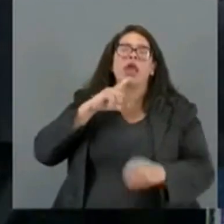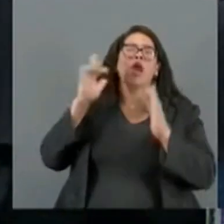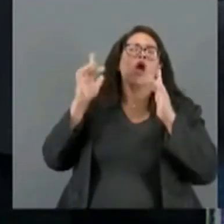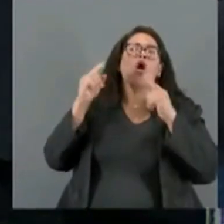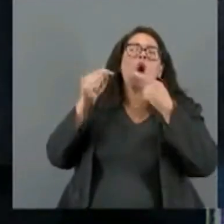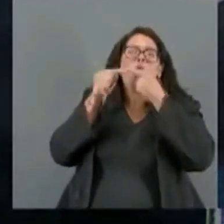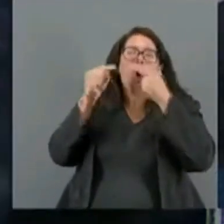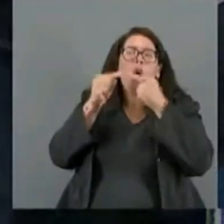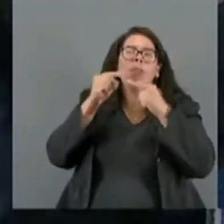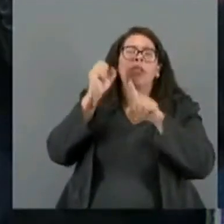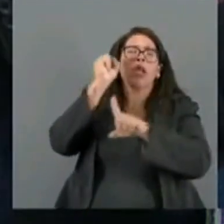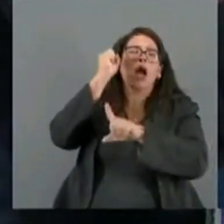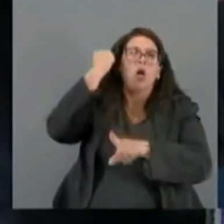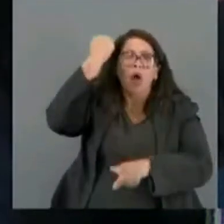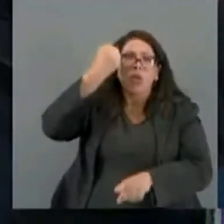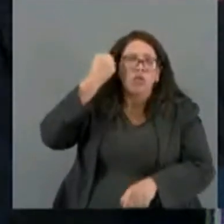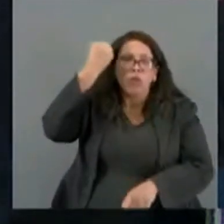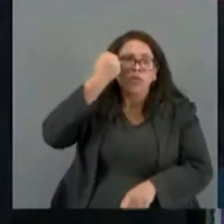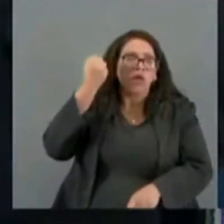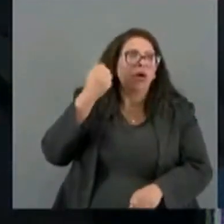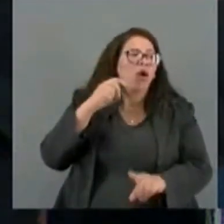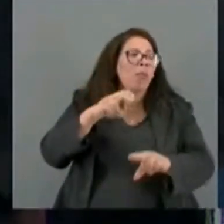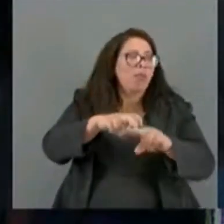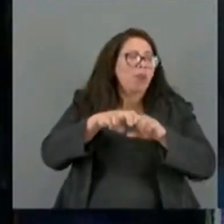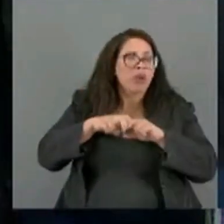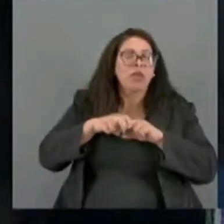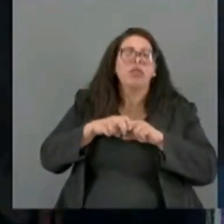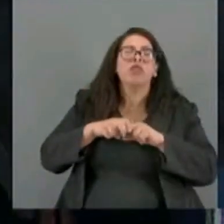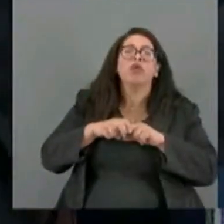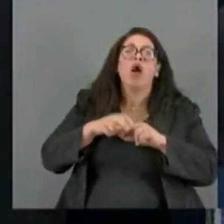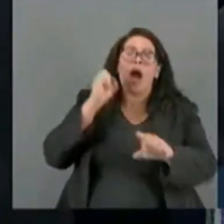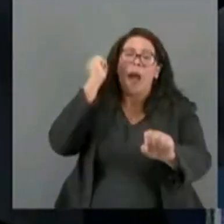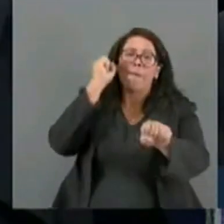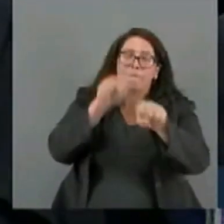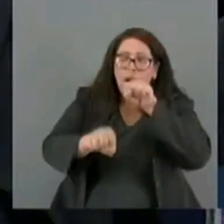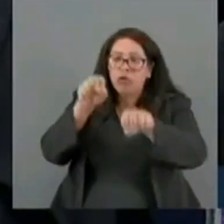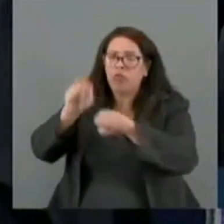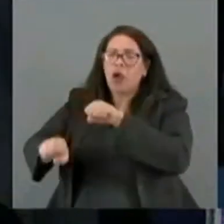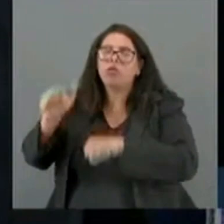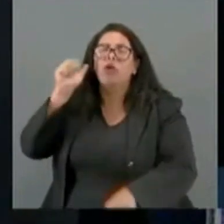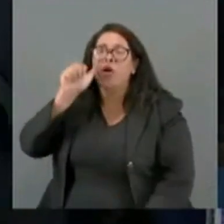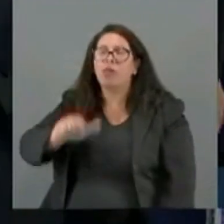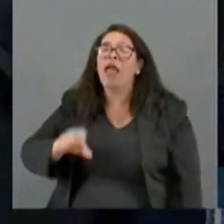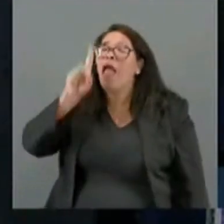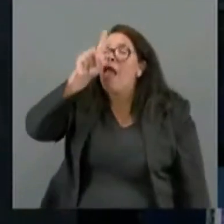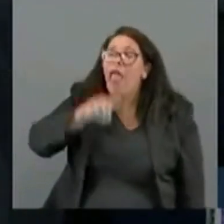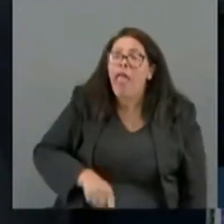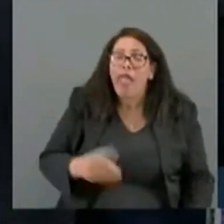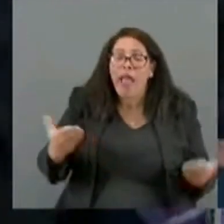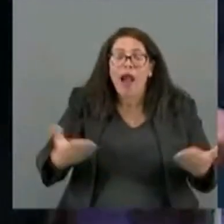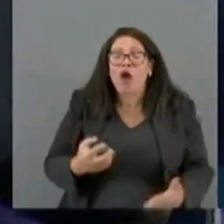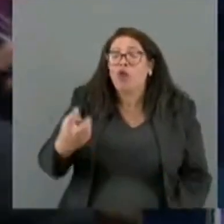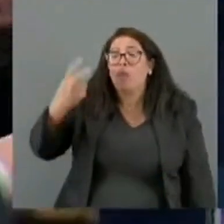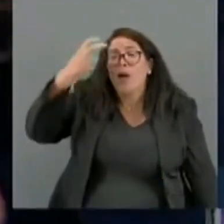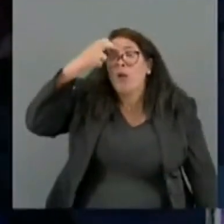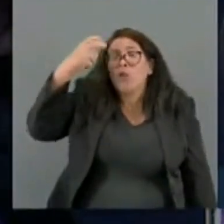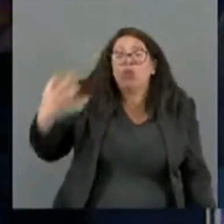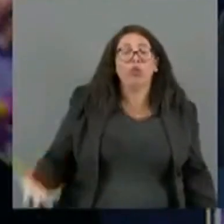e assim sendo, o feminicídio é uma cultura que está a destruir,